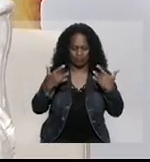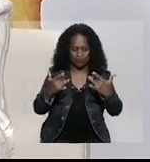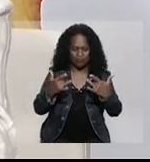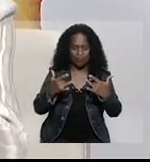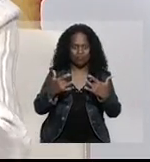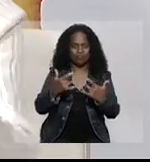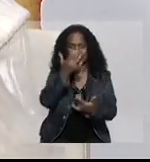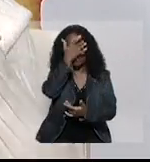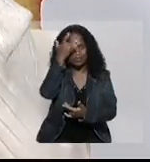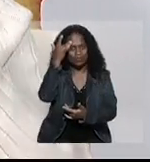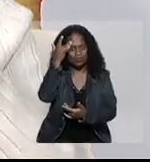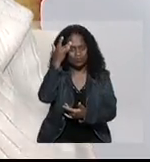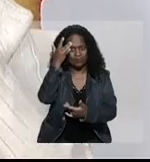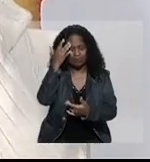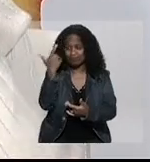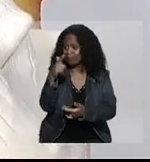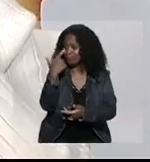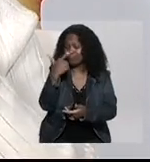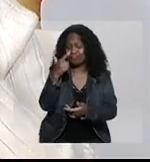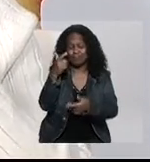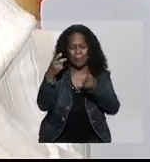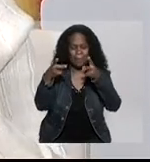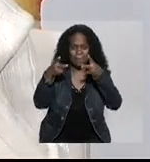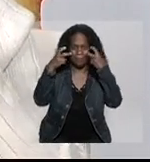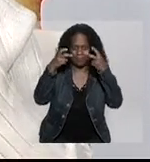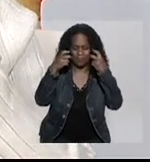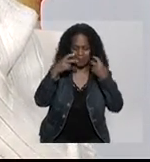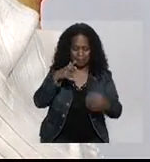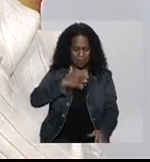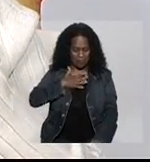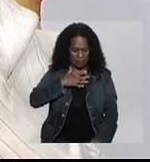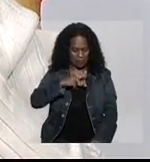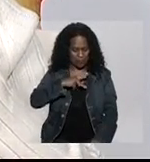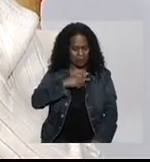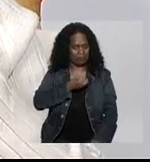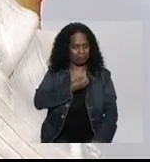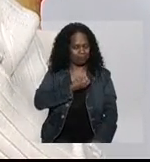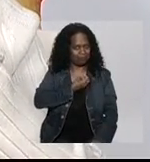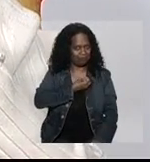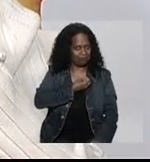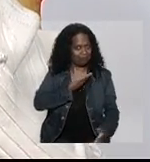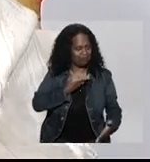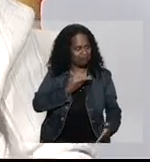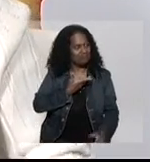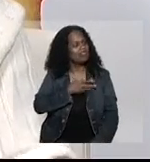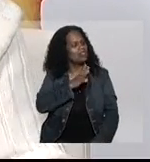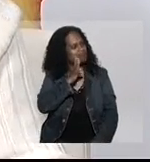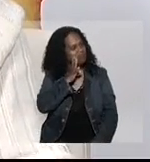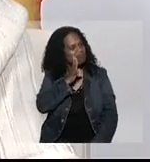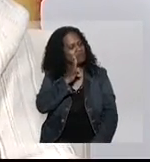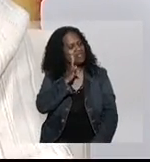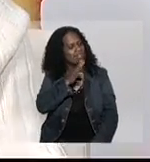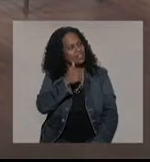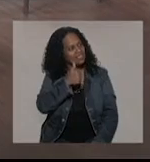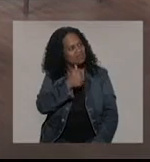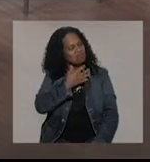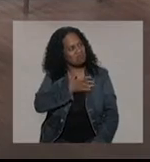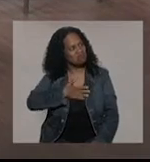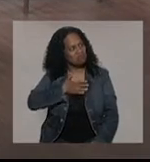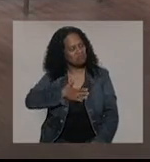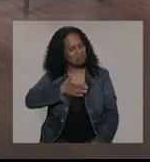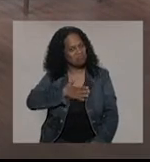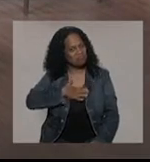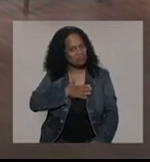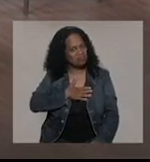e não perceber que você precisa estar à disposição da sua vida? Genial. E é por aqui que os